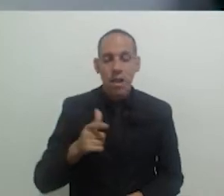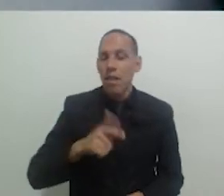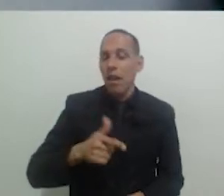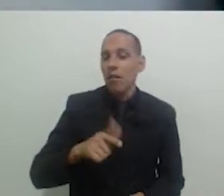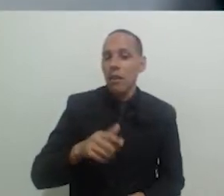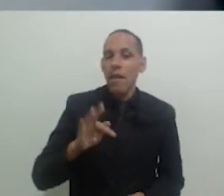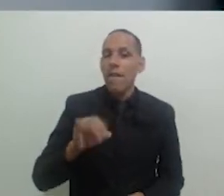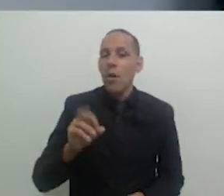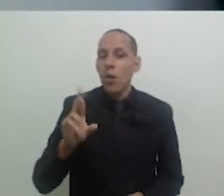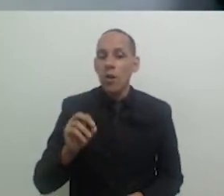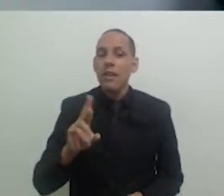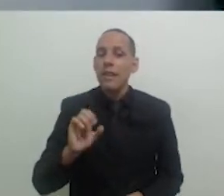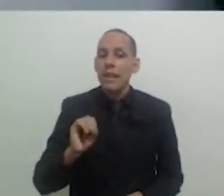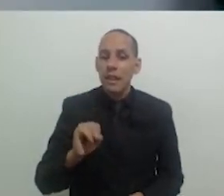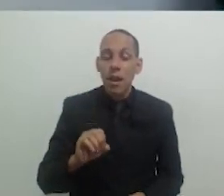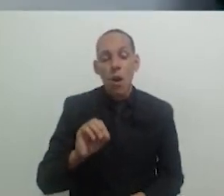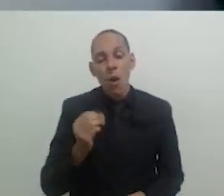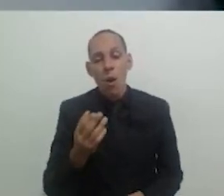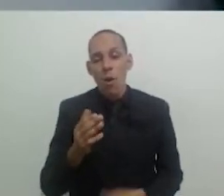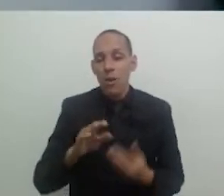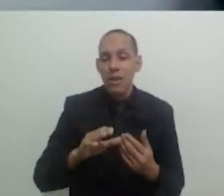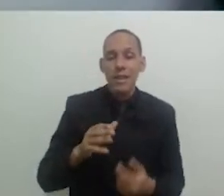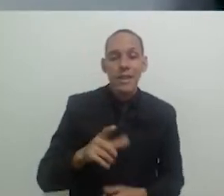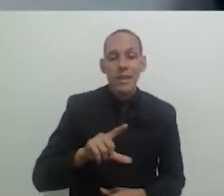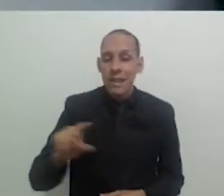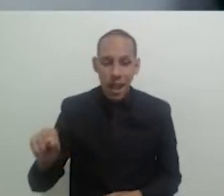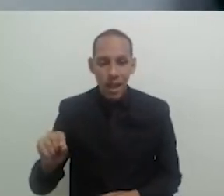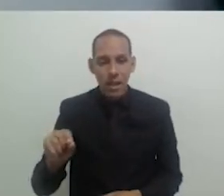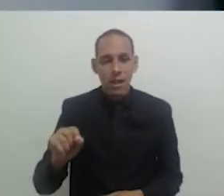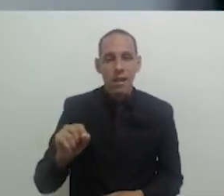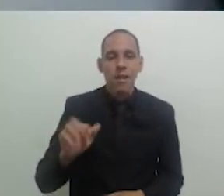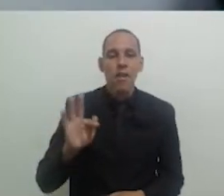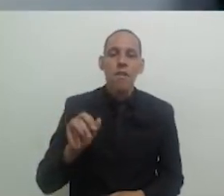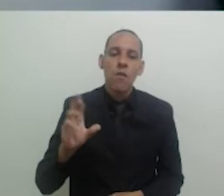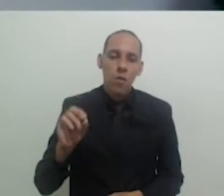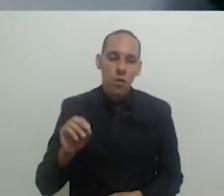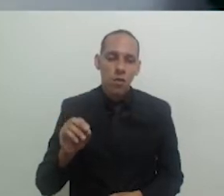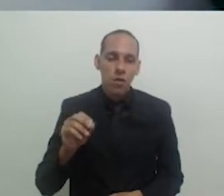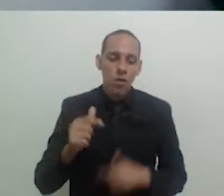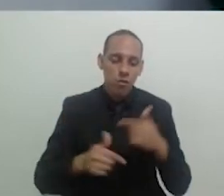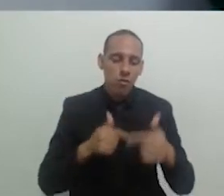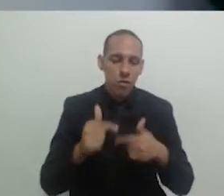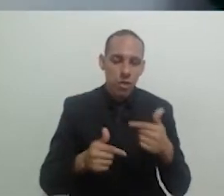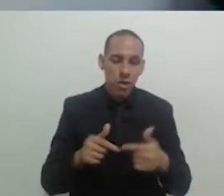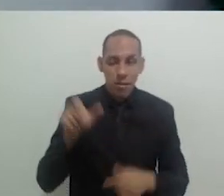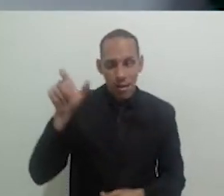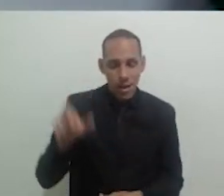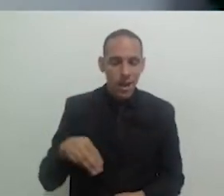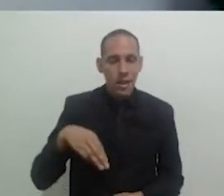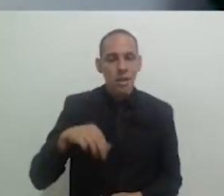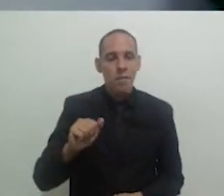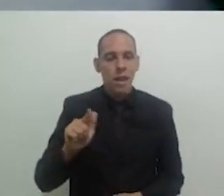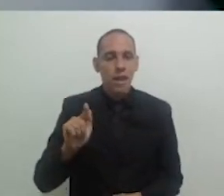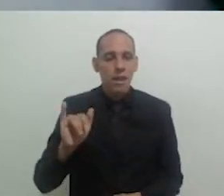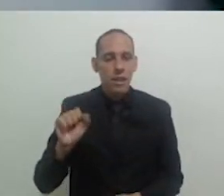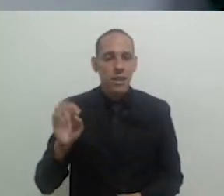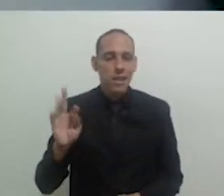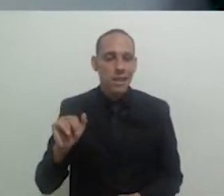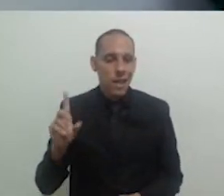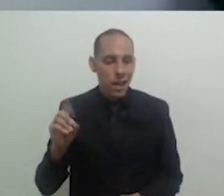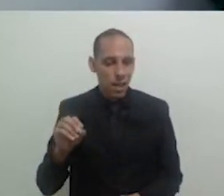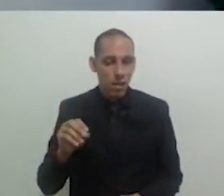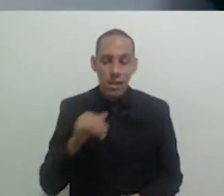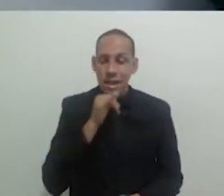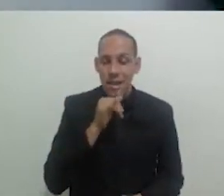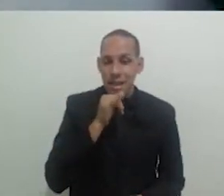se afasta da função. O caso do magistrado que se aposenta e perde a prerrogativa de